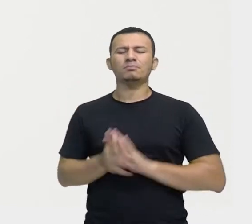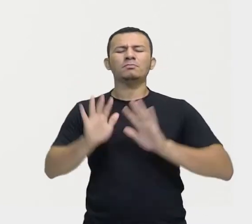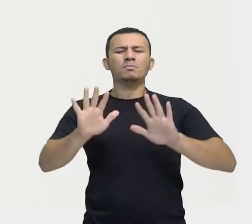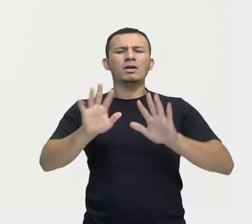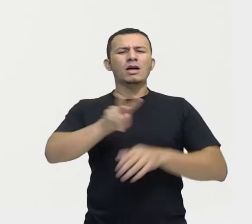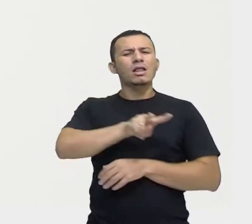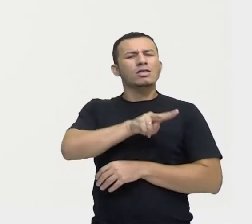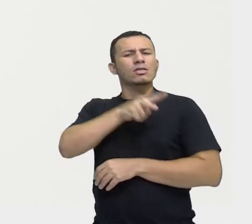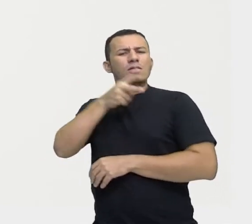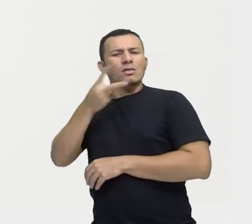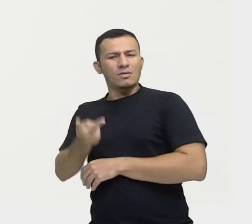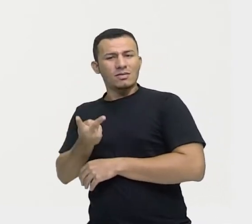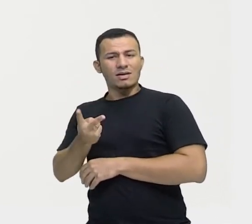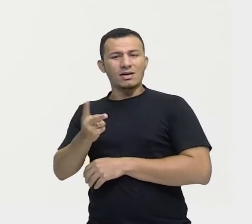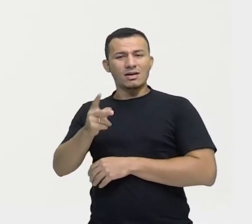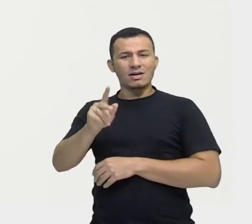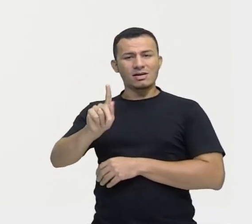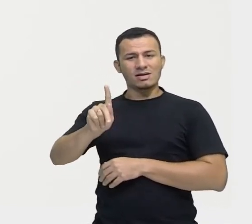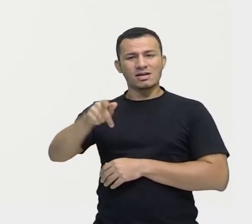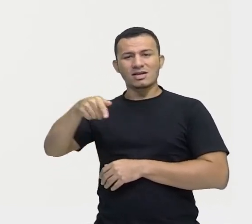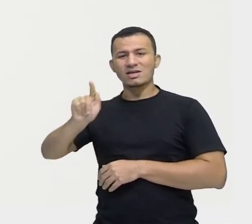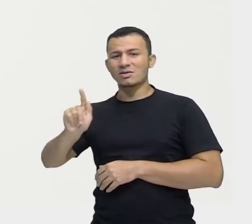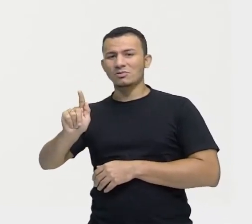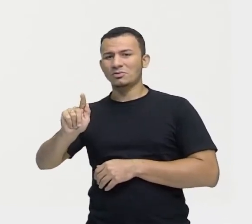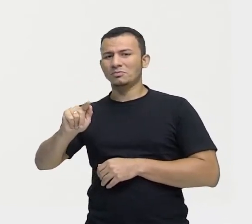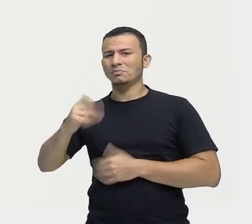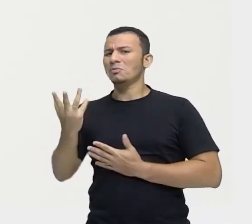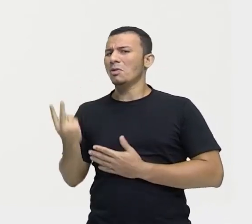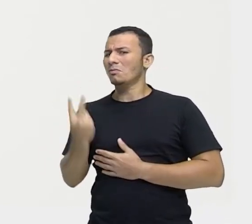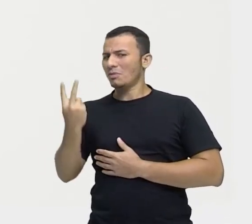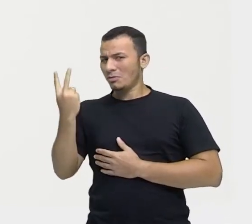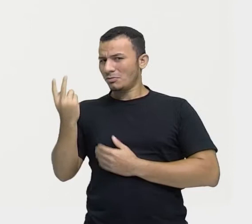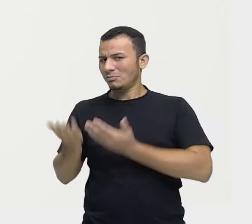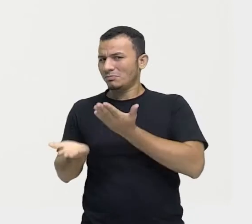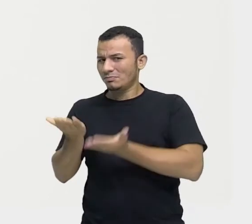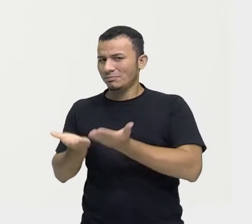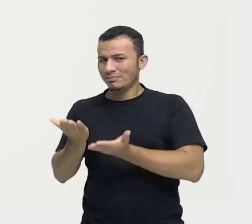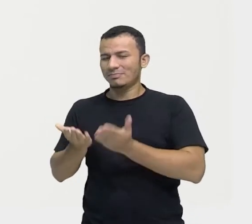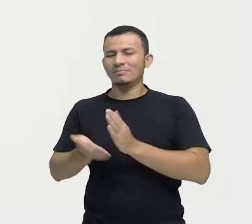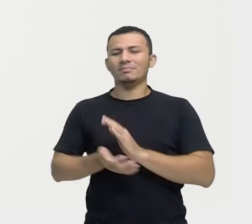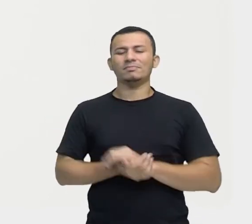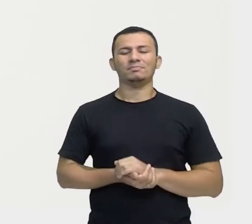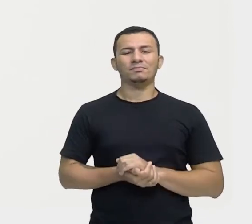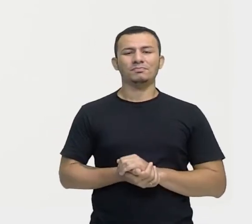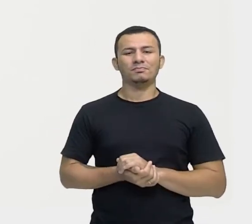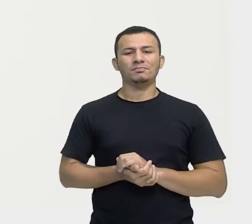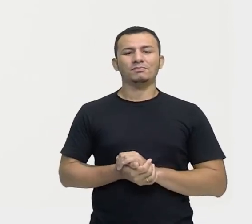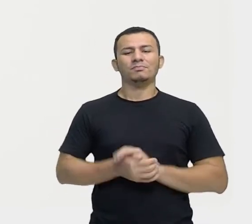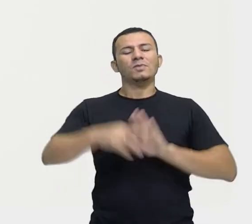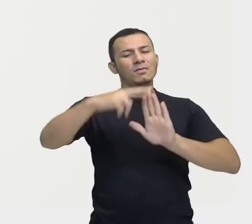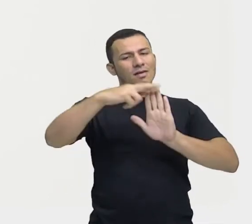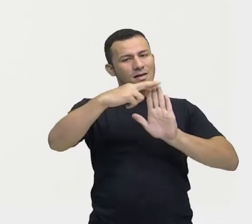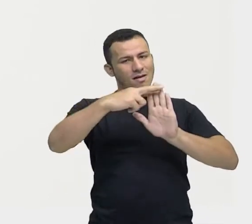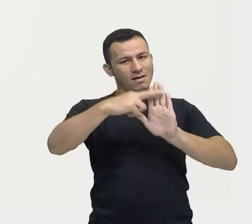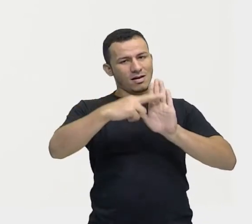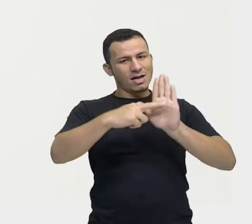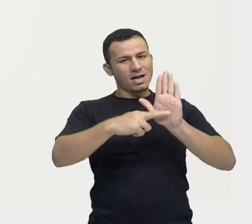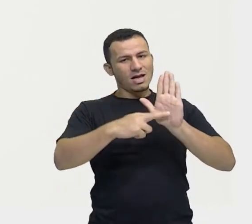em quilogramas? Muito bem. Então, vamos colocar primeiro as nossas medidas aqui no quadro.